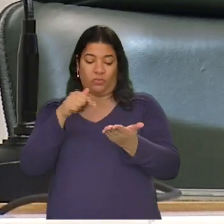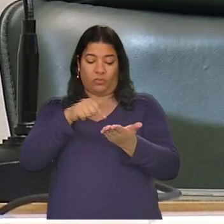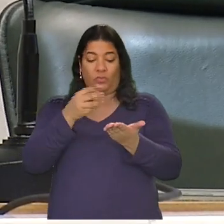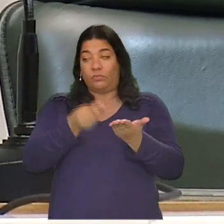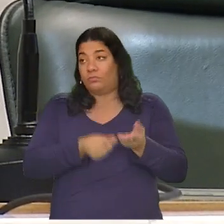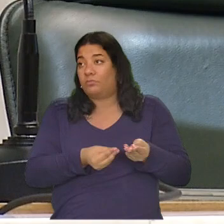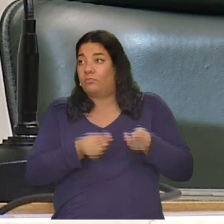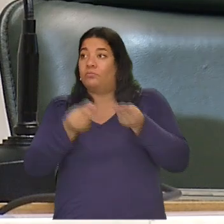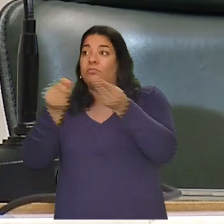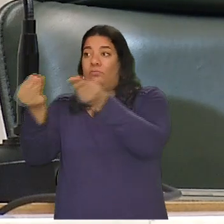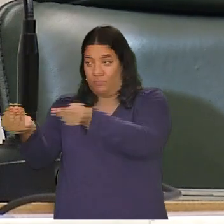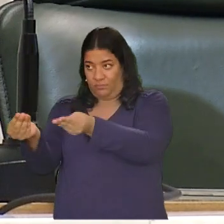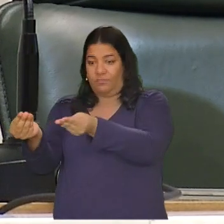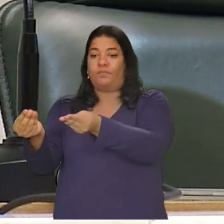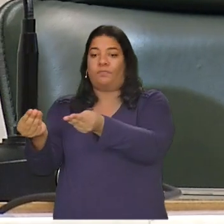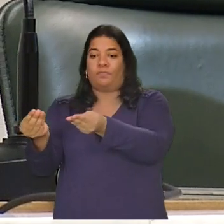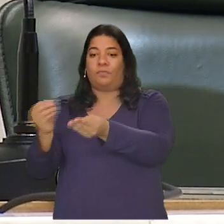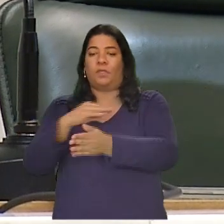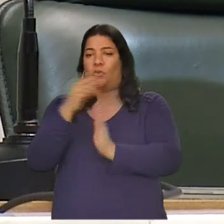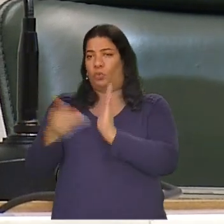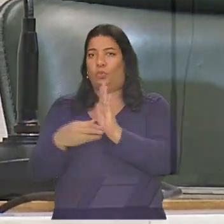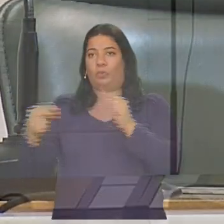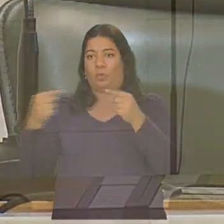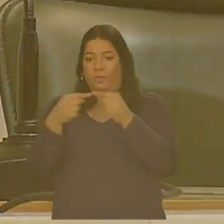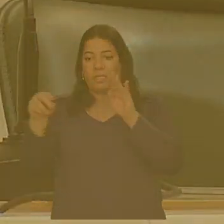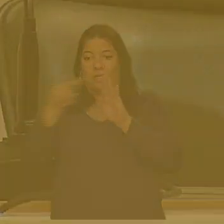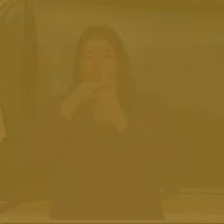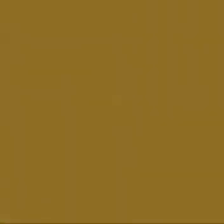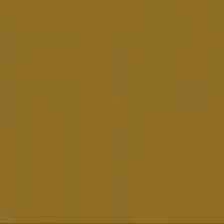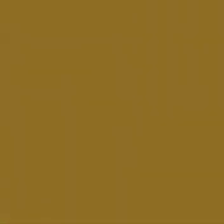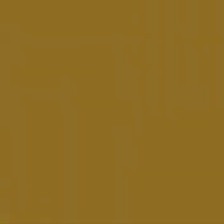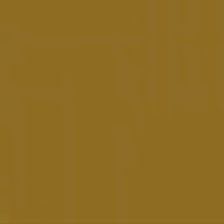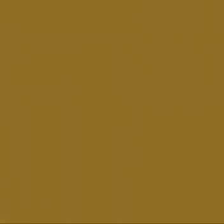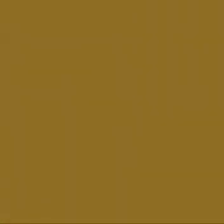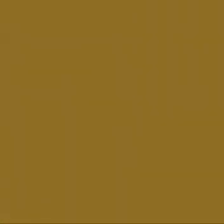publicação após o exame nos termos do regimento interno prevê